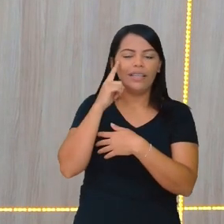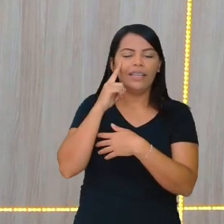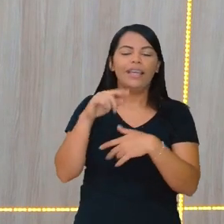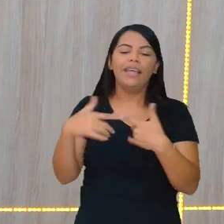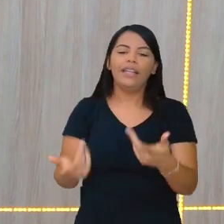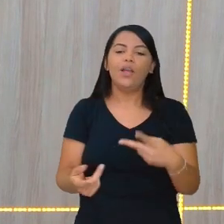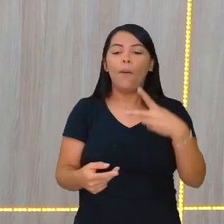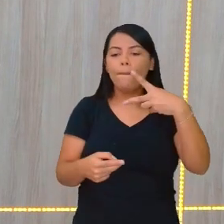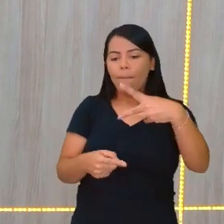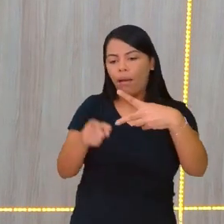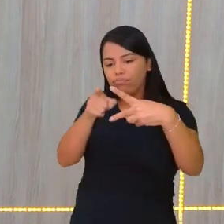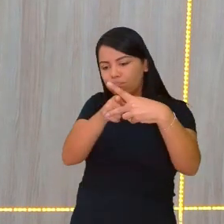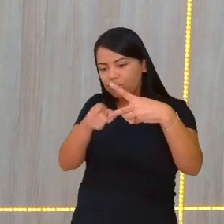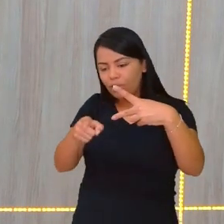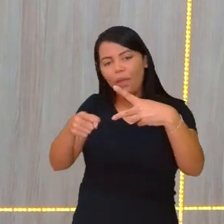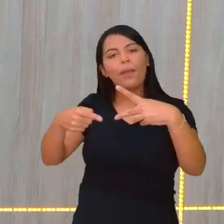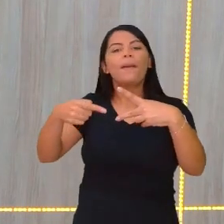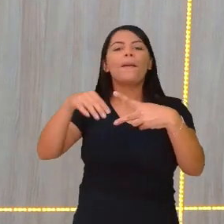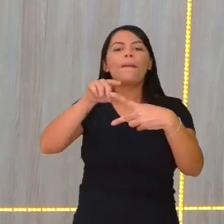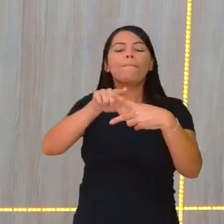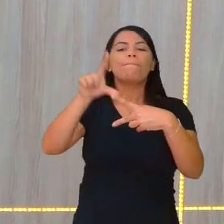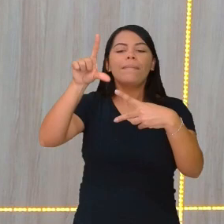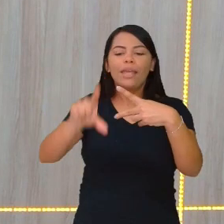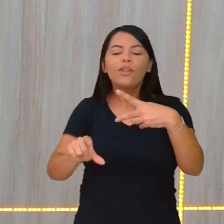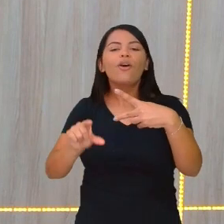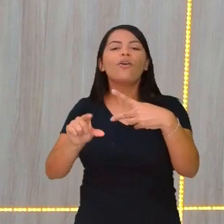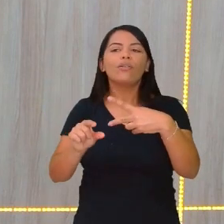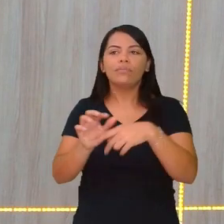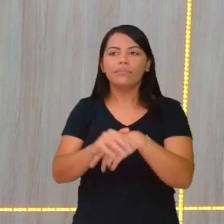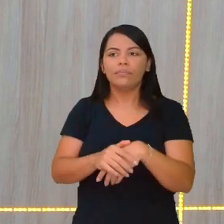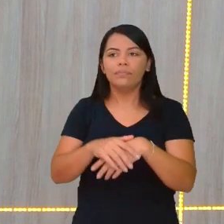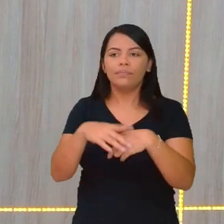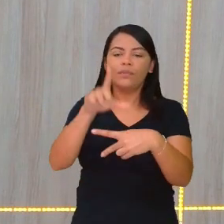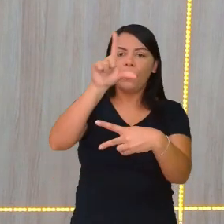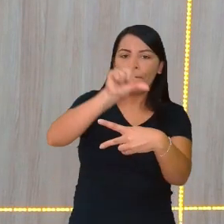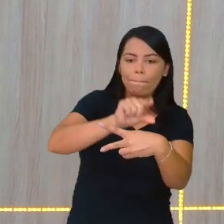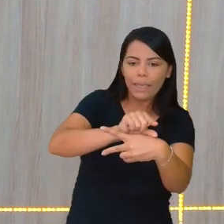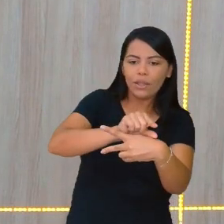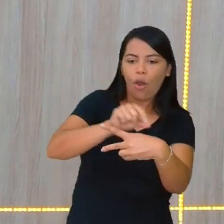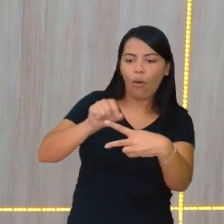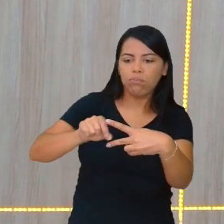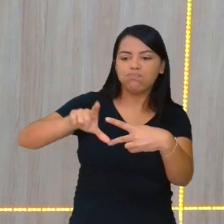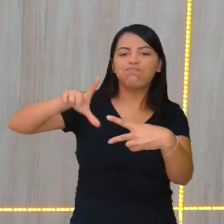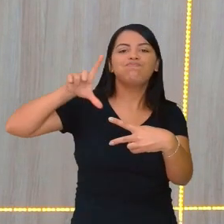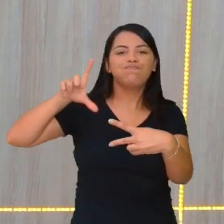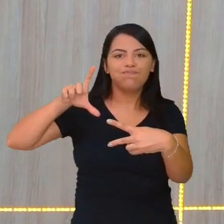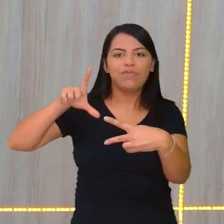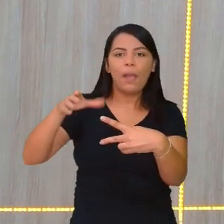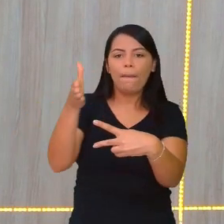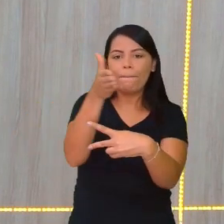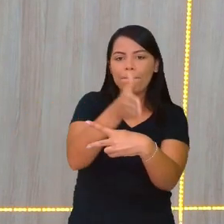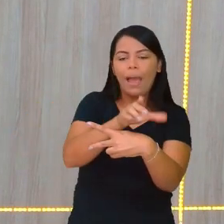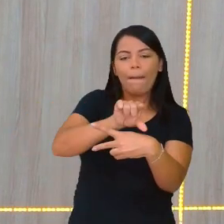e o pontinho é o menor. Então, 90 é menor que 150. Então, este aqui já